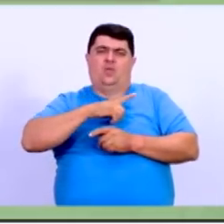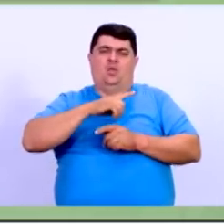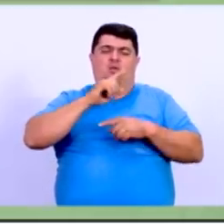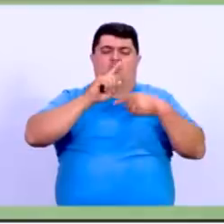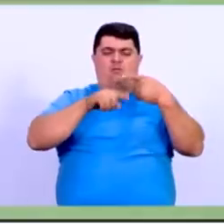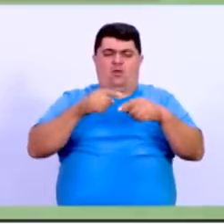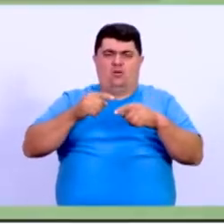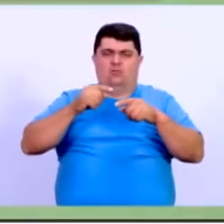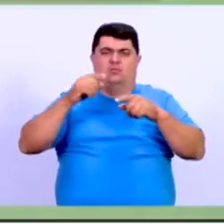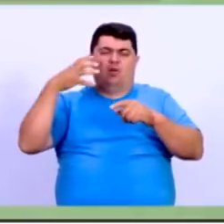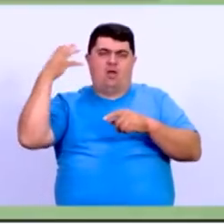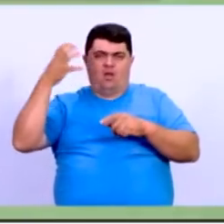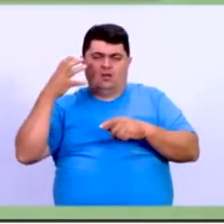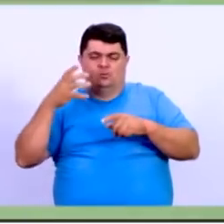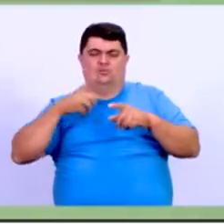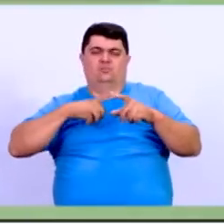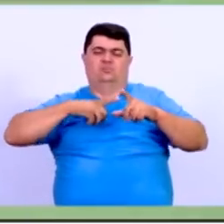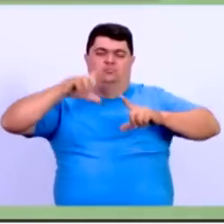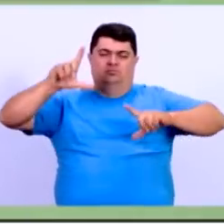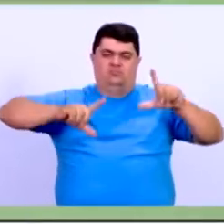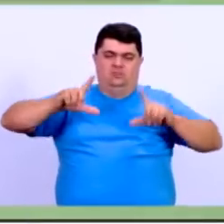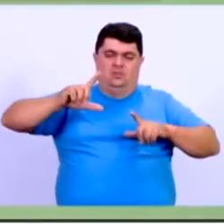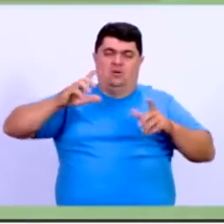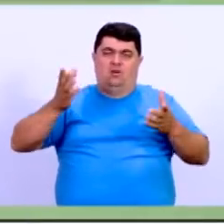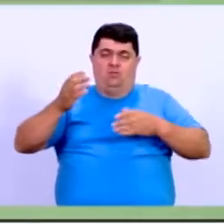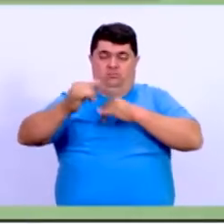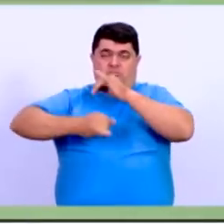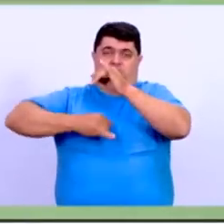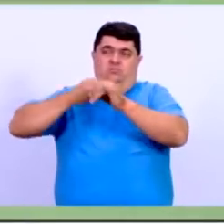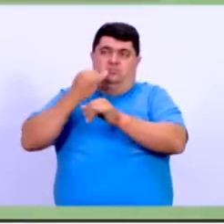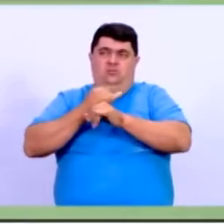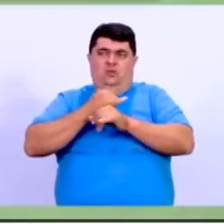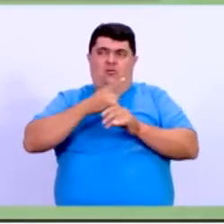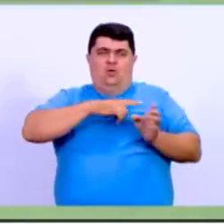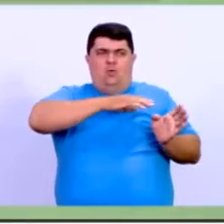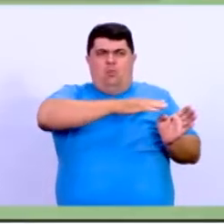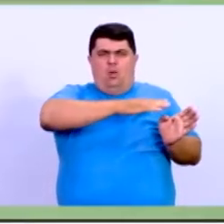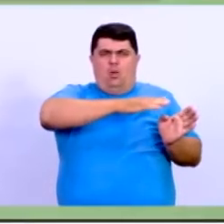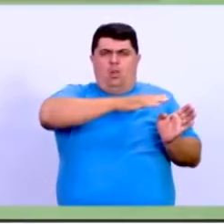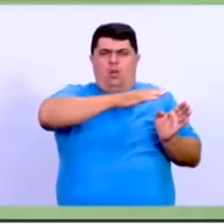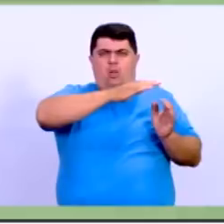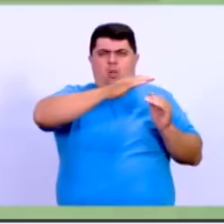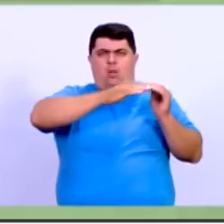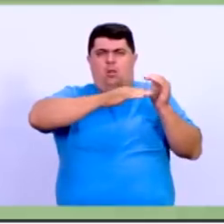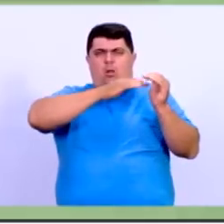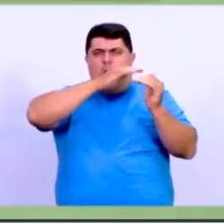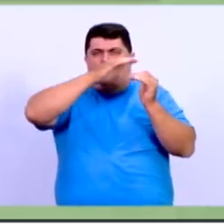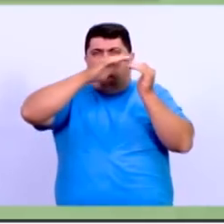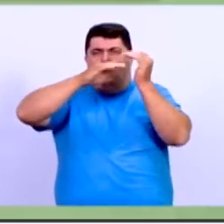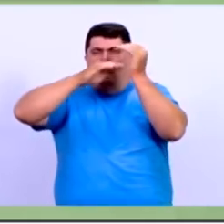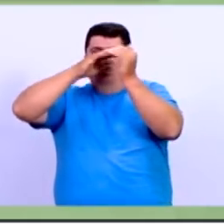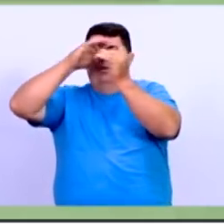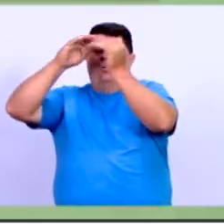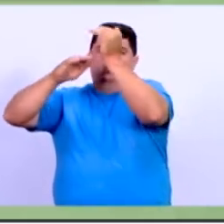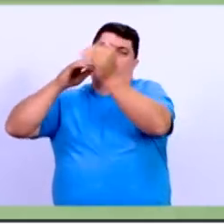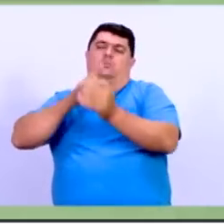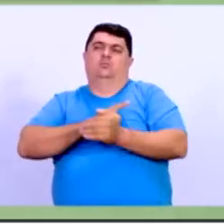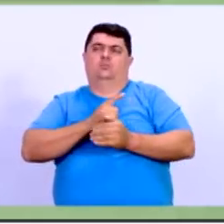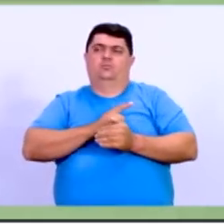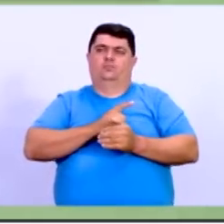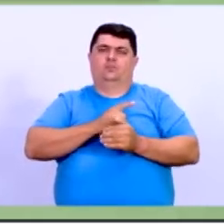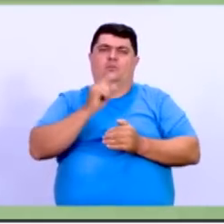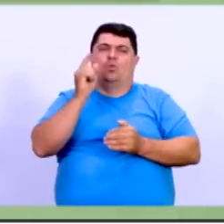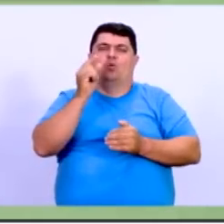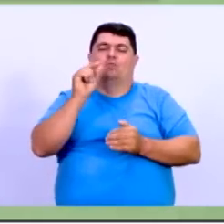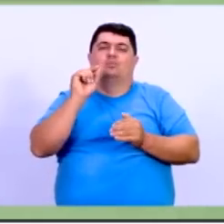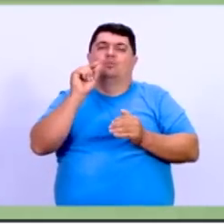televisão, internet, tá? Então, olha só que interessante, galera. Uma coisa que eu quero que vocês coloquem em mente. O que surgiu